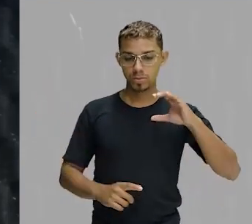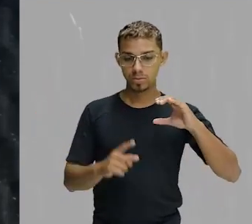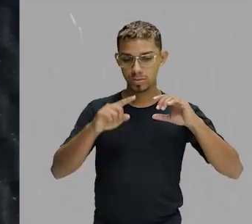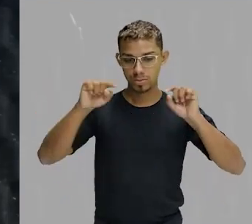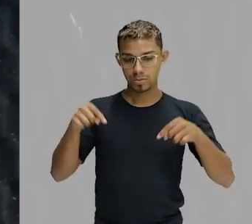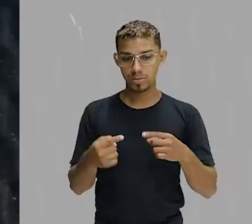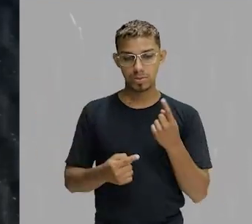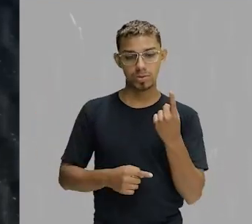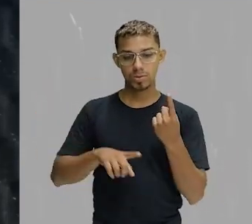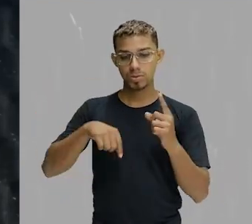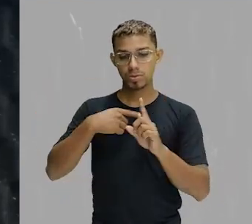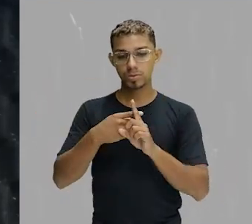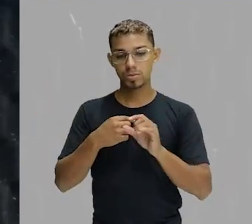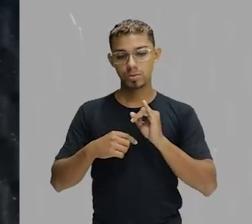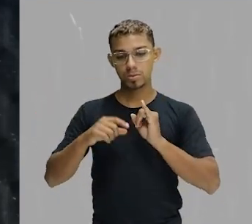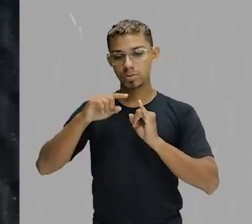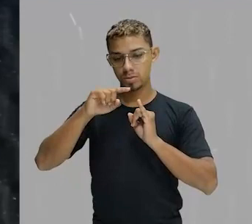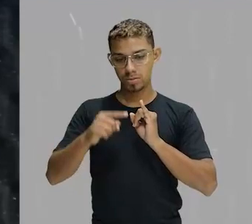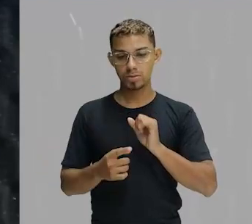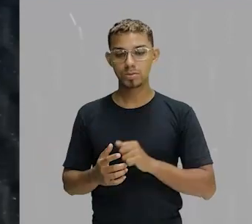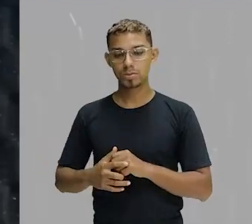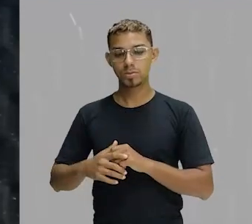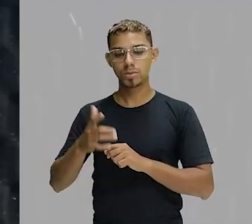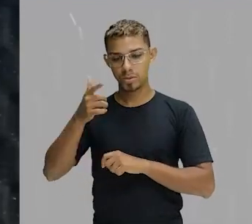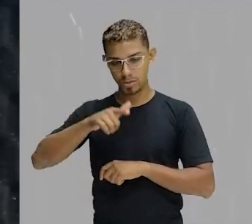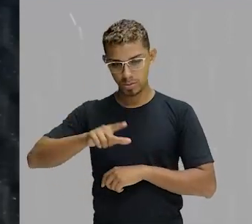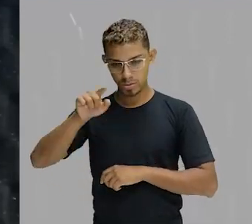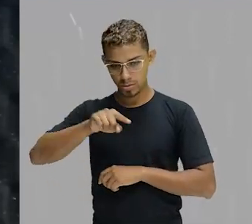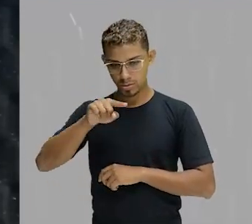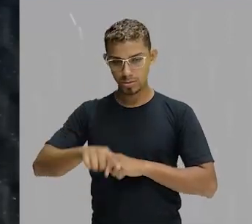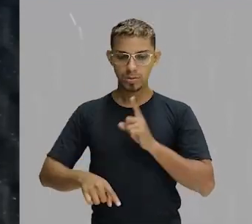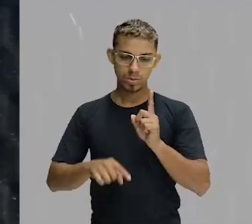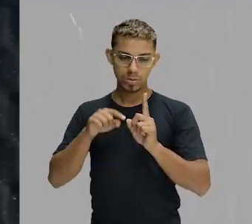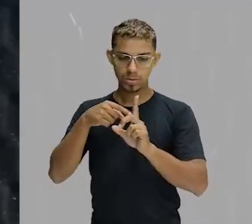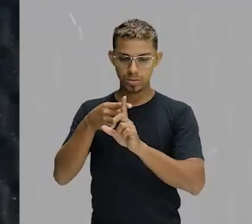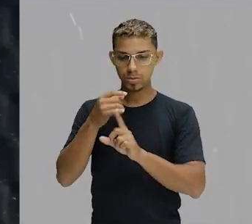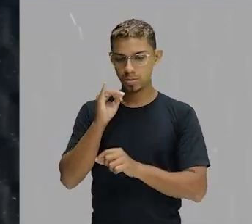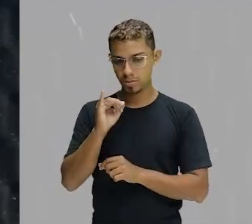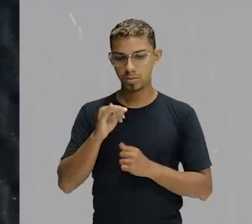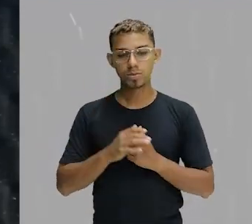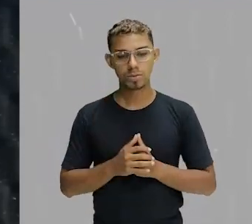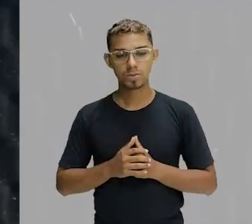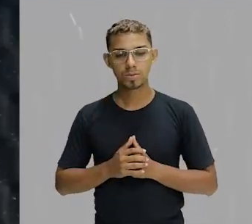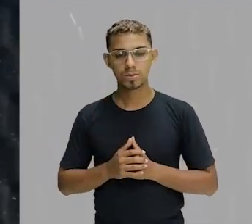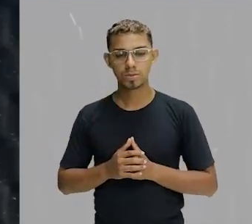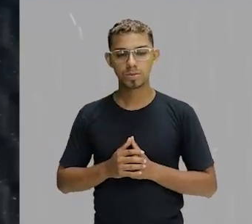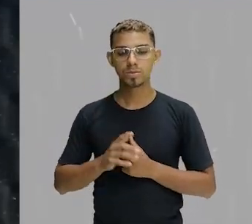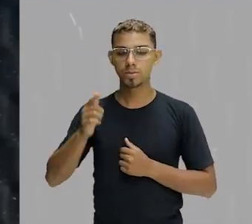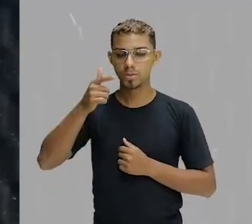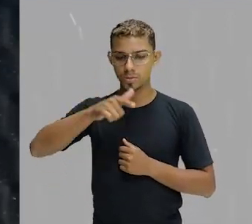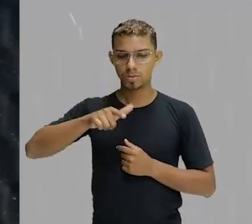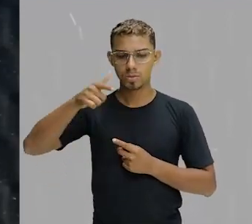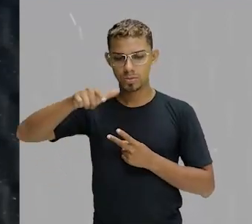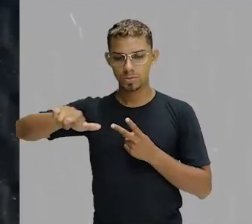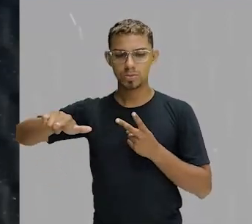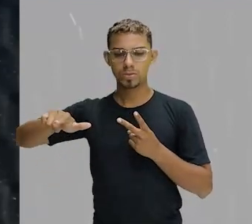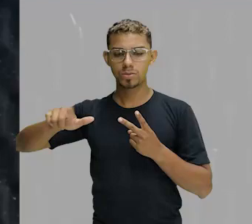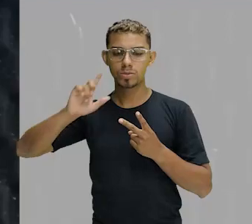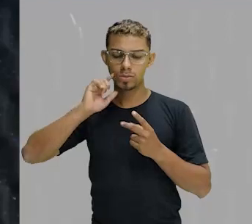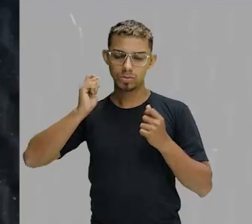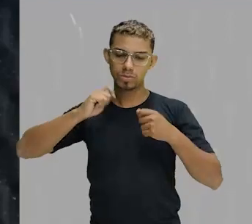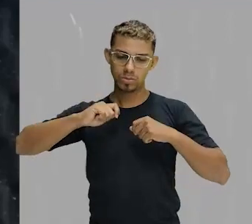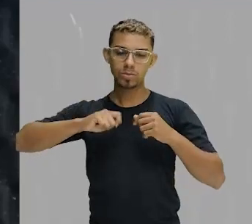1 mais I, novamente vezes 1 mais I. Perceba que esse 1 mais I apareceu por 2 vezes no produto. Eu